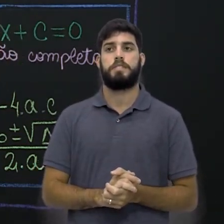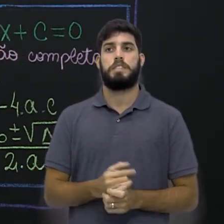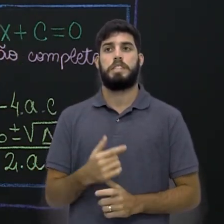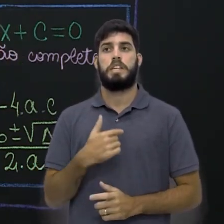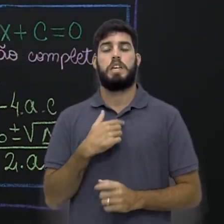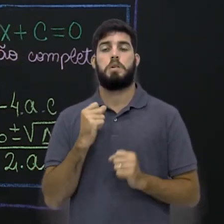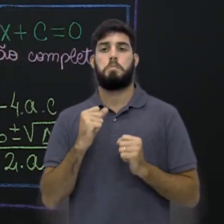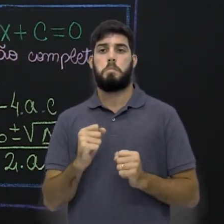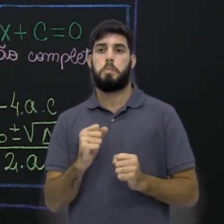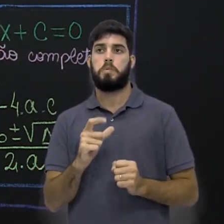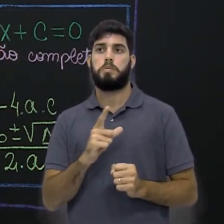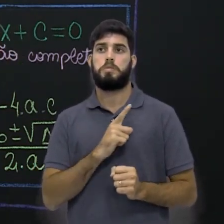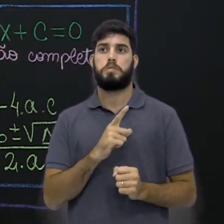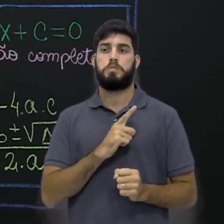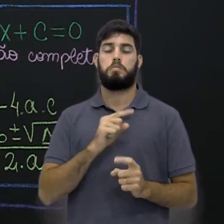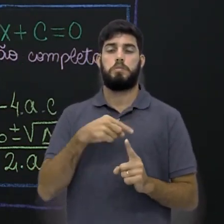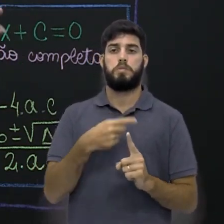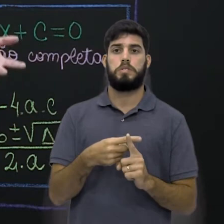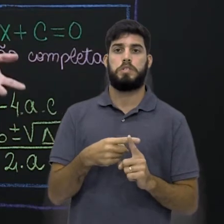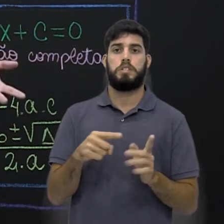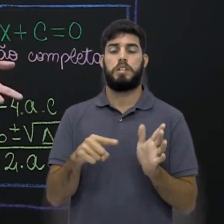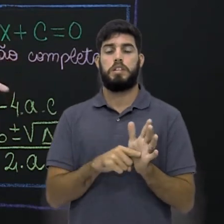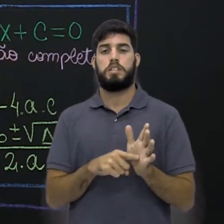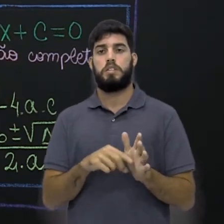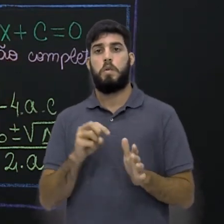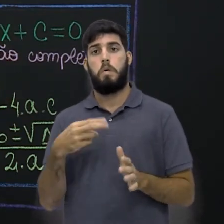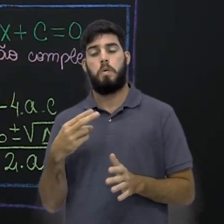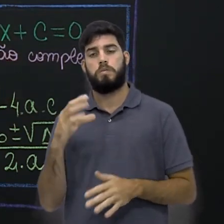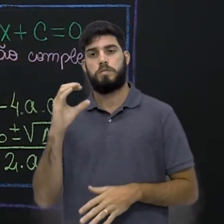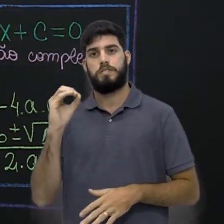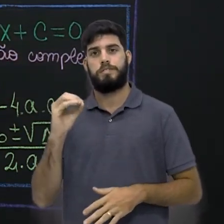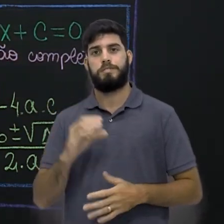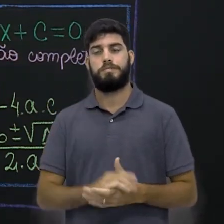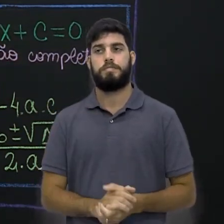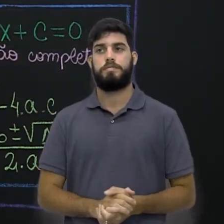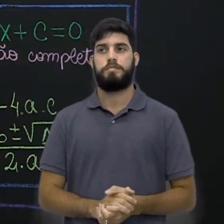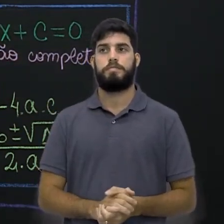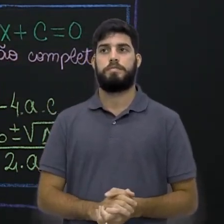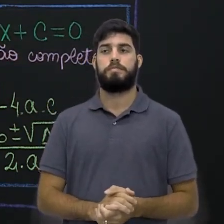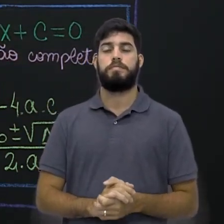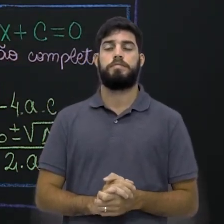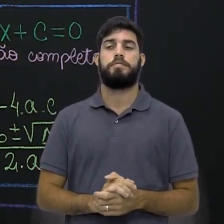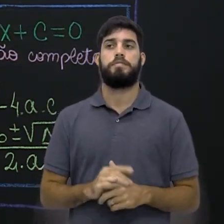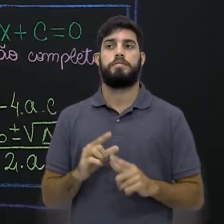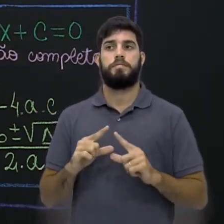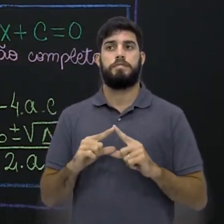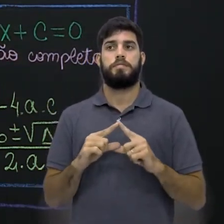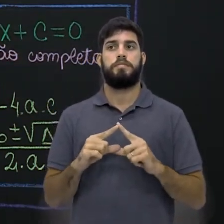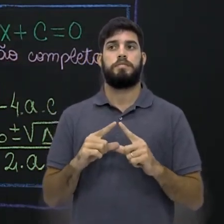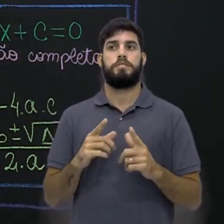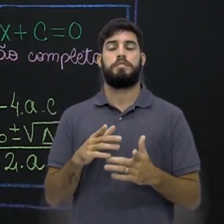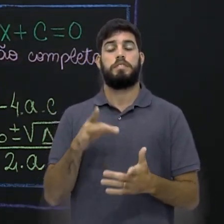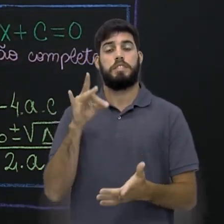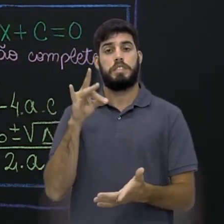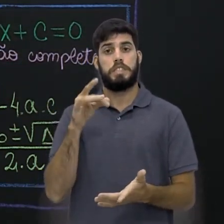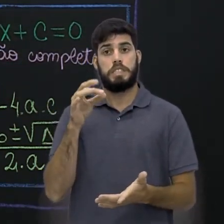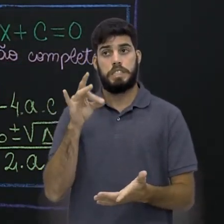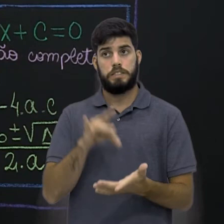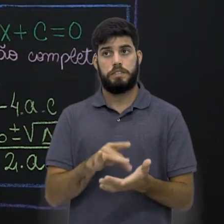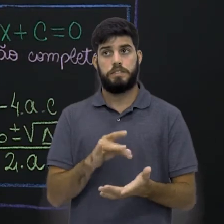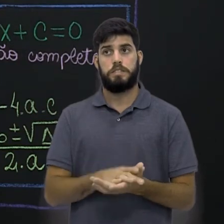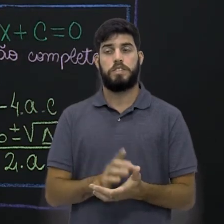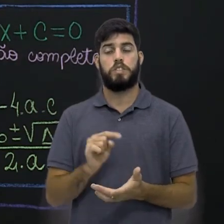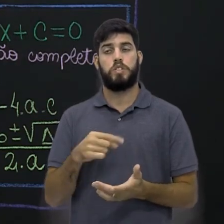esse valor de delta positivo, negativo ou ele igual a zero. Esse delta, tendo raiz quadrada exata, nós